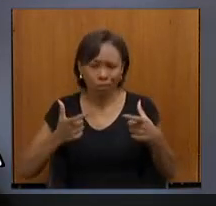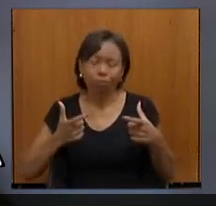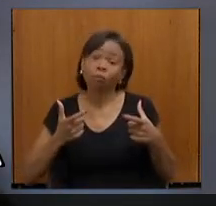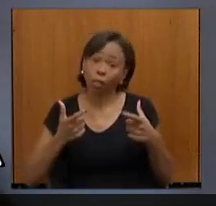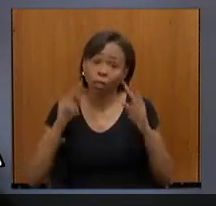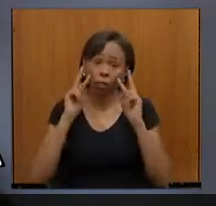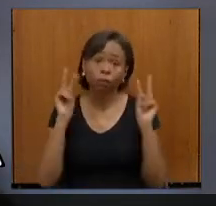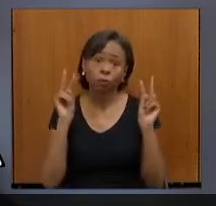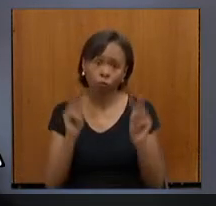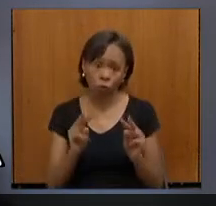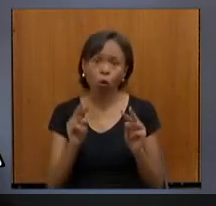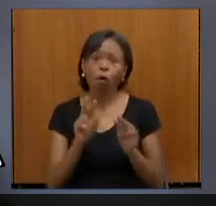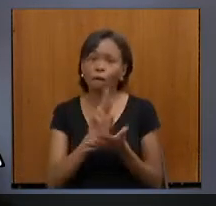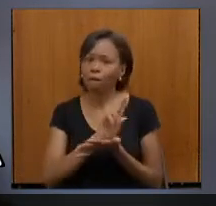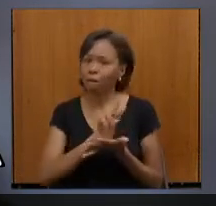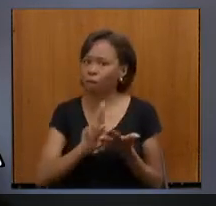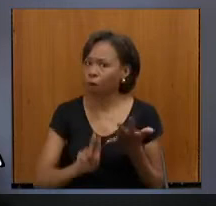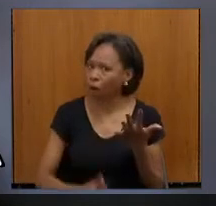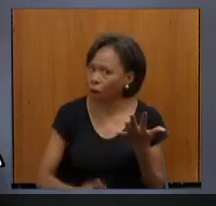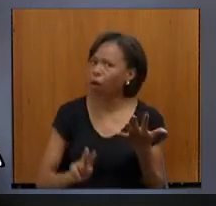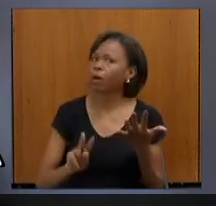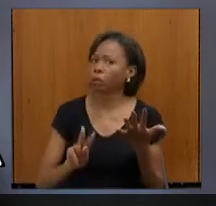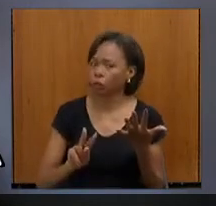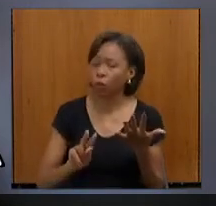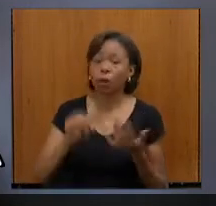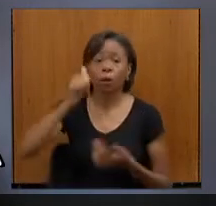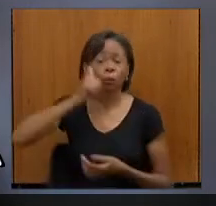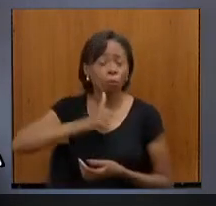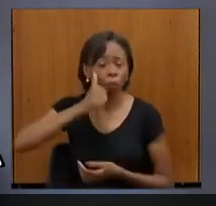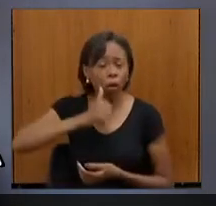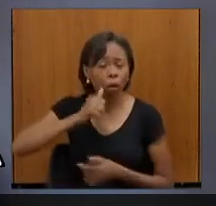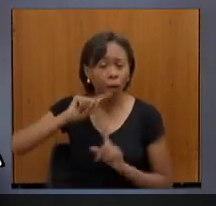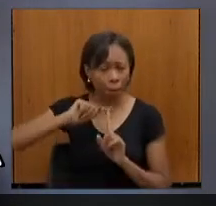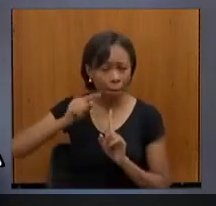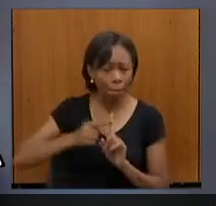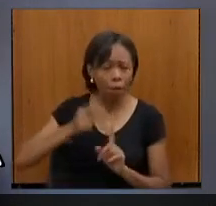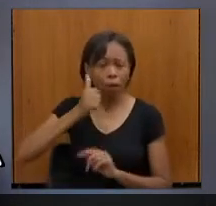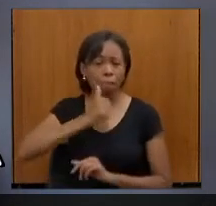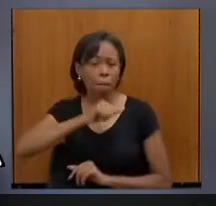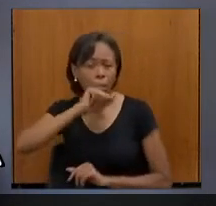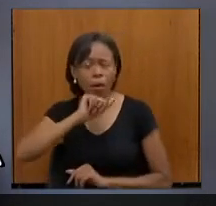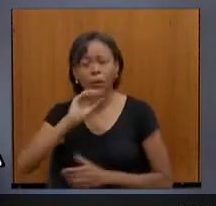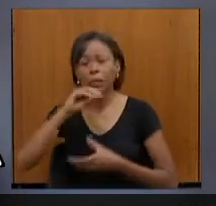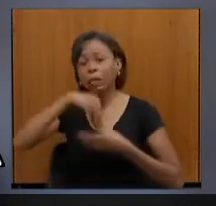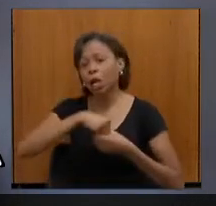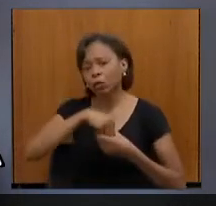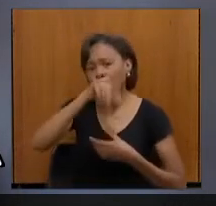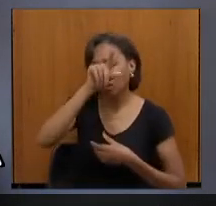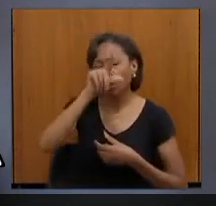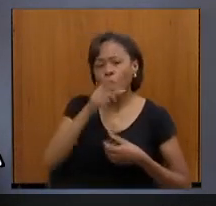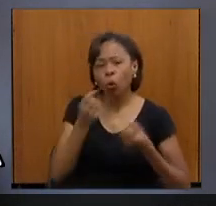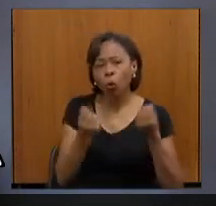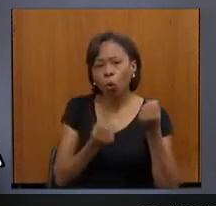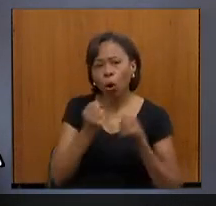auditamos foi a peregrinação de mulheres, a morte nas ambulâncias, a